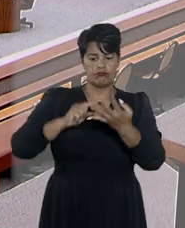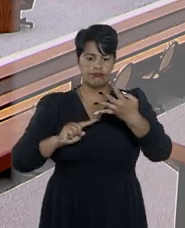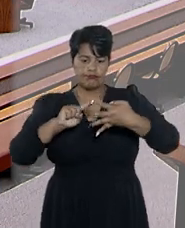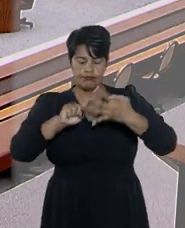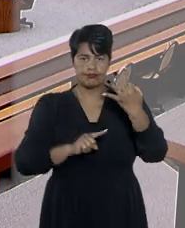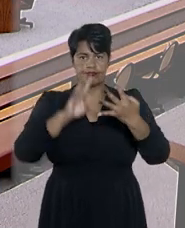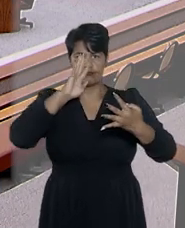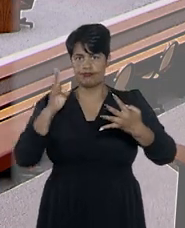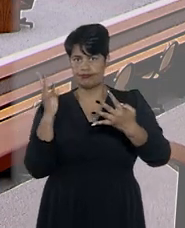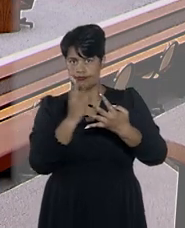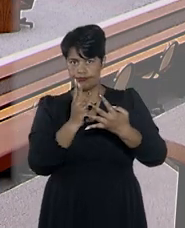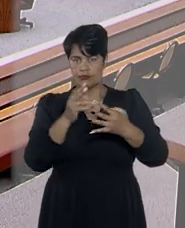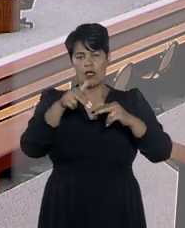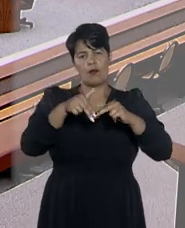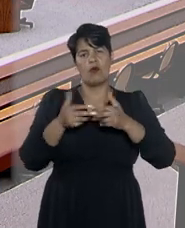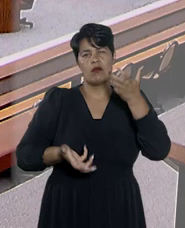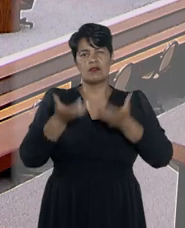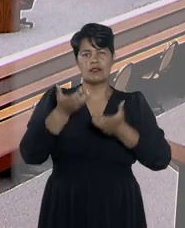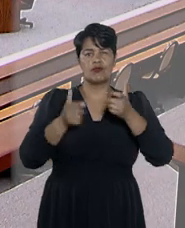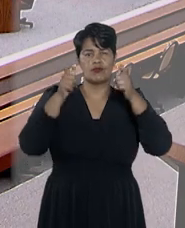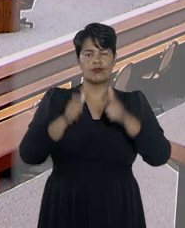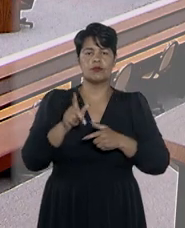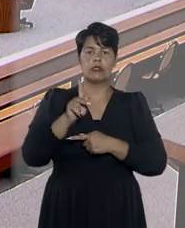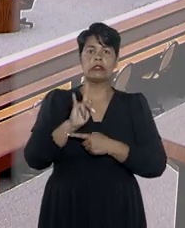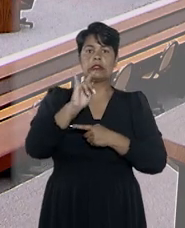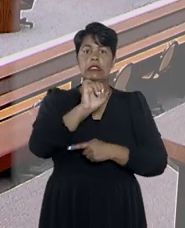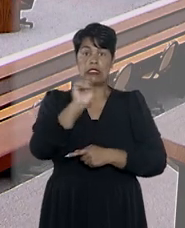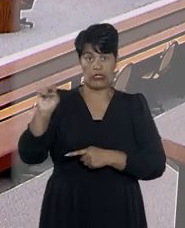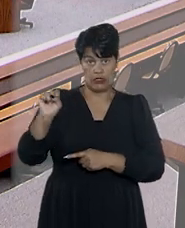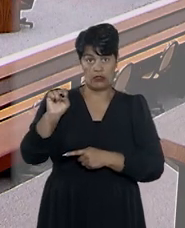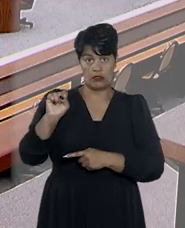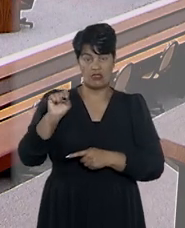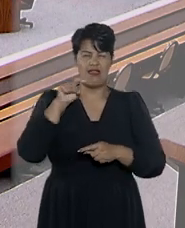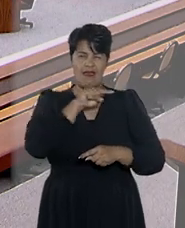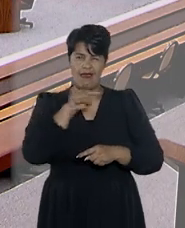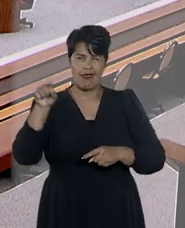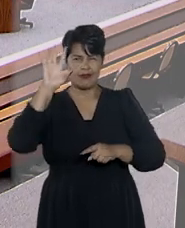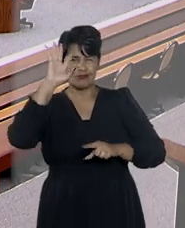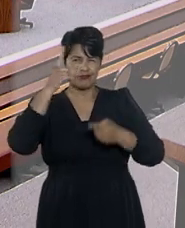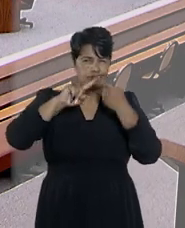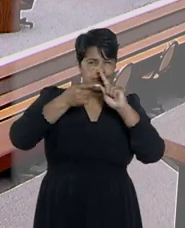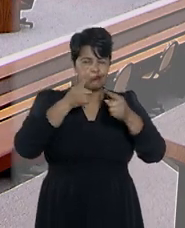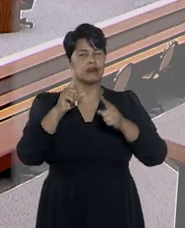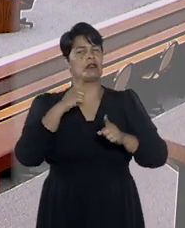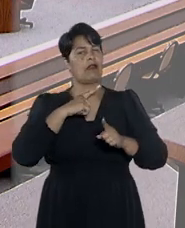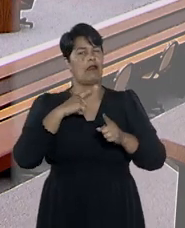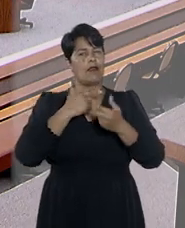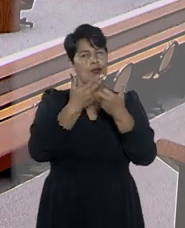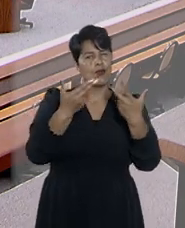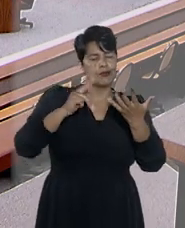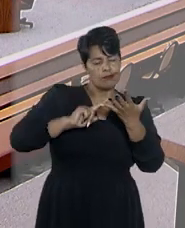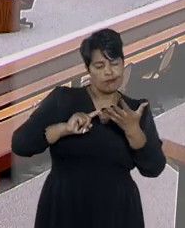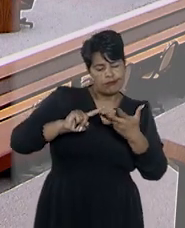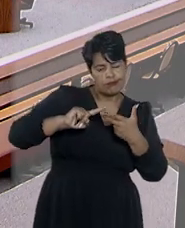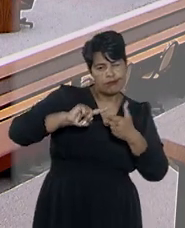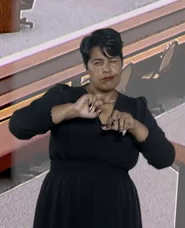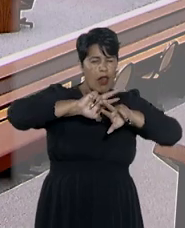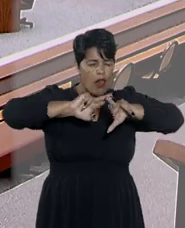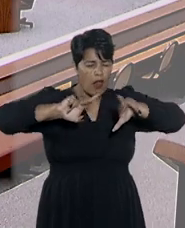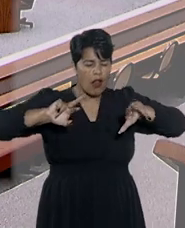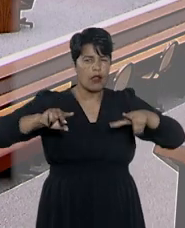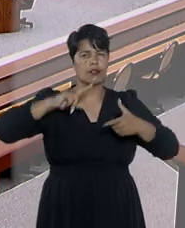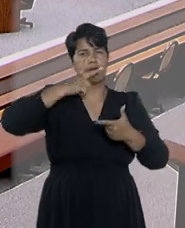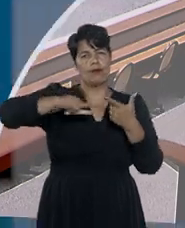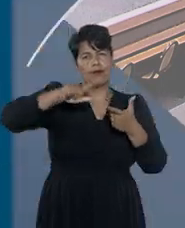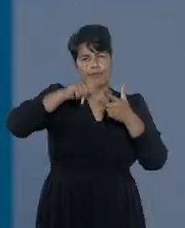condenou 4 acusados pelo incêndio da Boate Kiss em Santa Maria. Os ministros entenderam, entre outros pontos, que o julgamento foi cercado